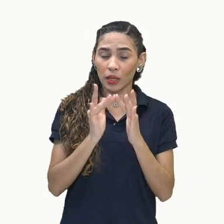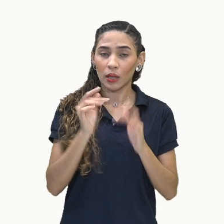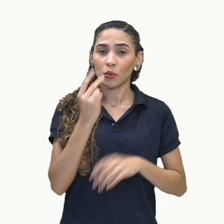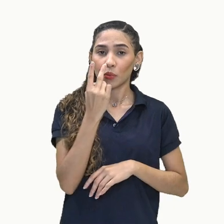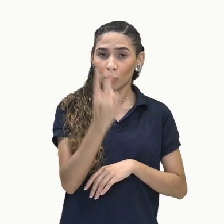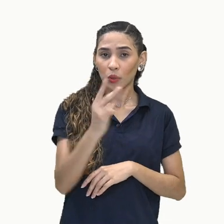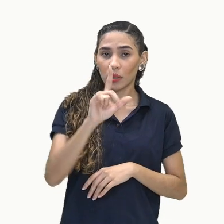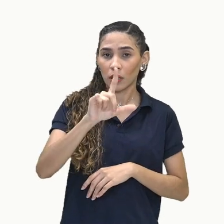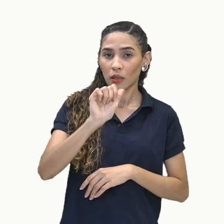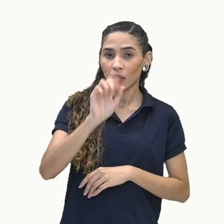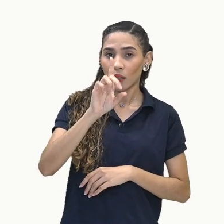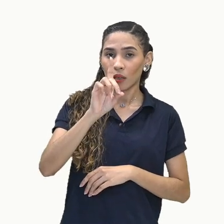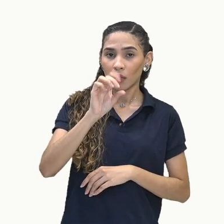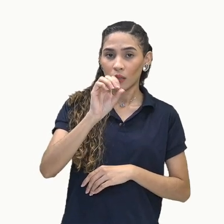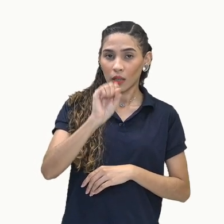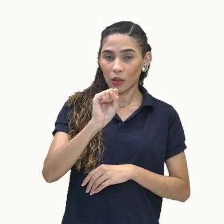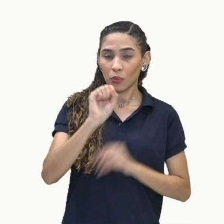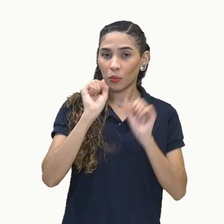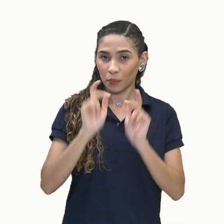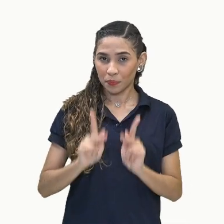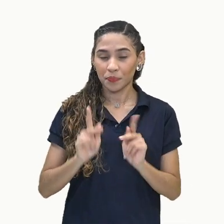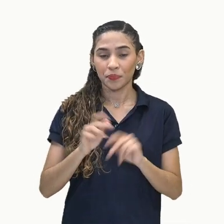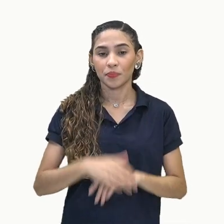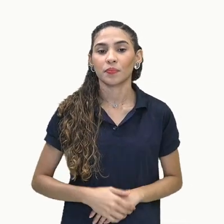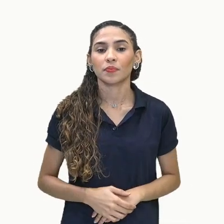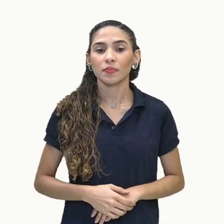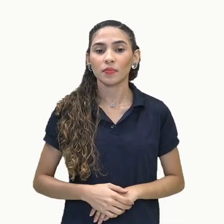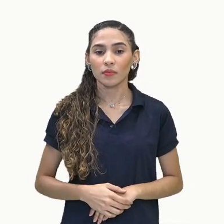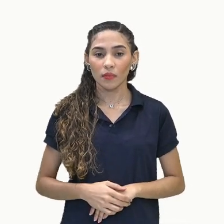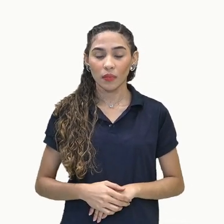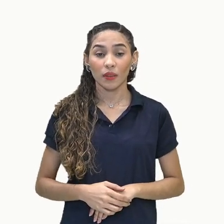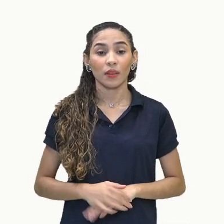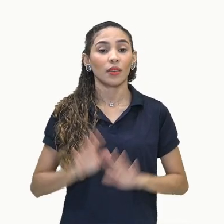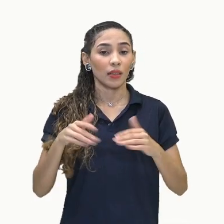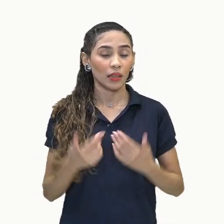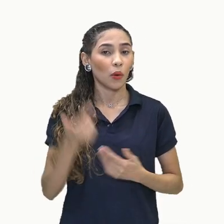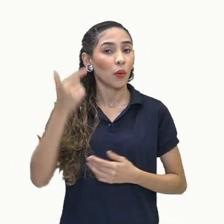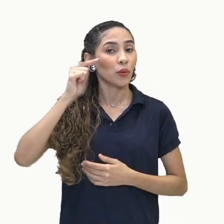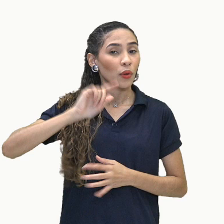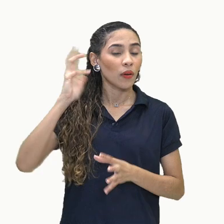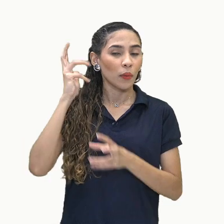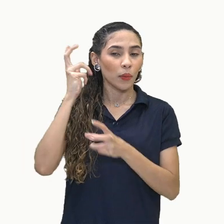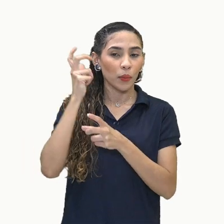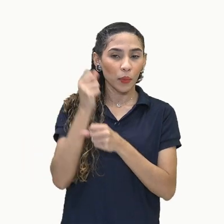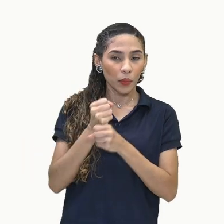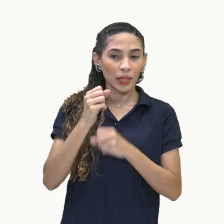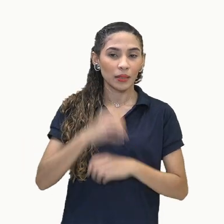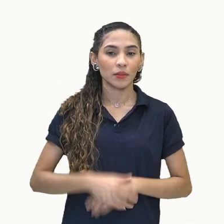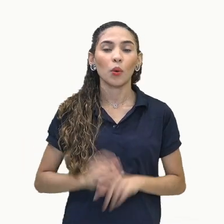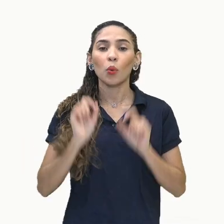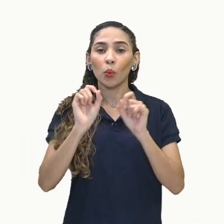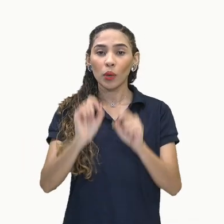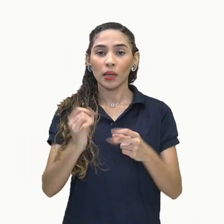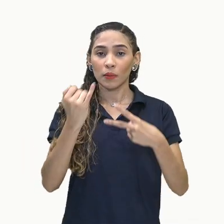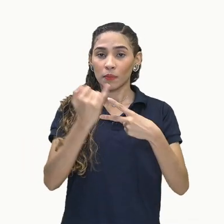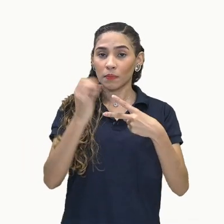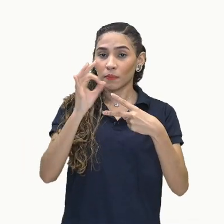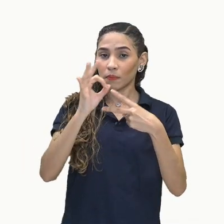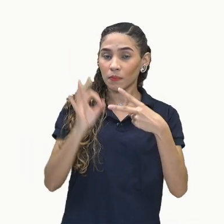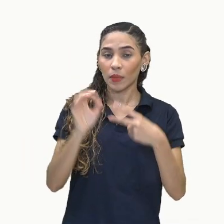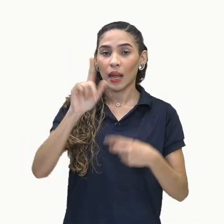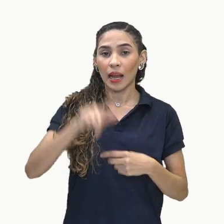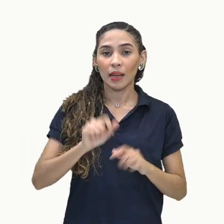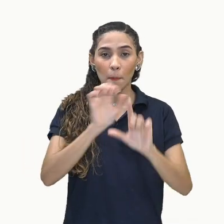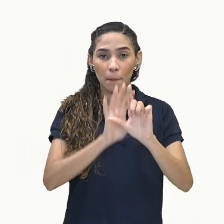dois lados, ok? Então, novamente, recapitulando, o que são polígonos? São